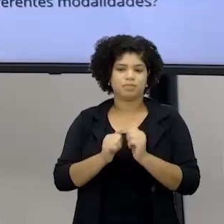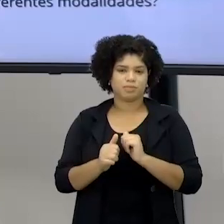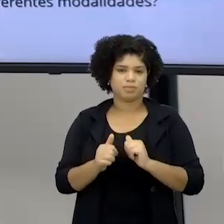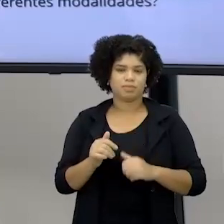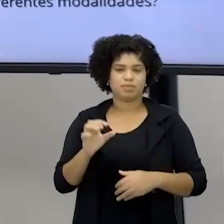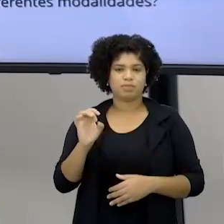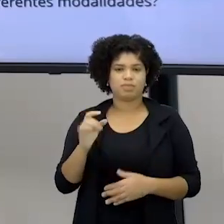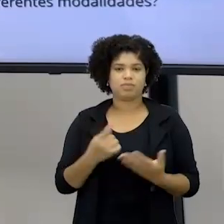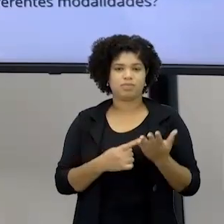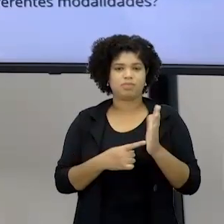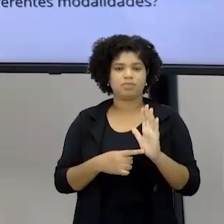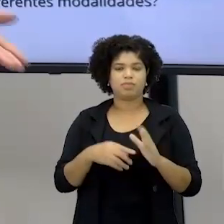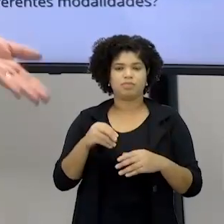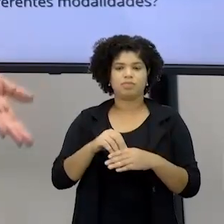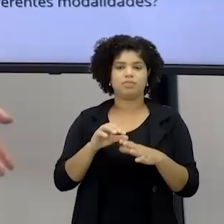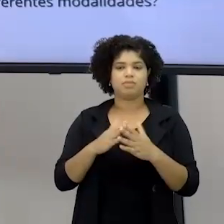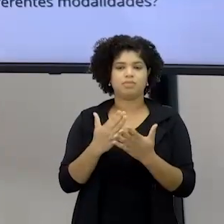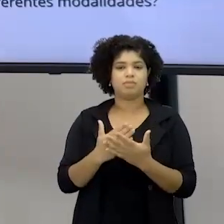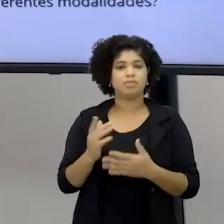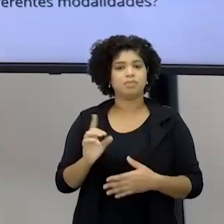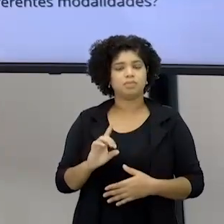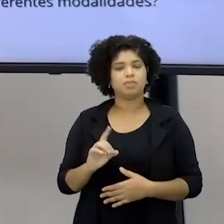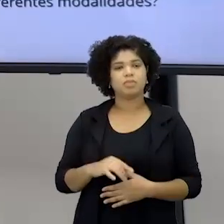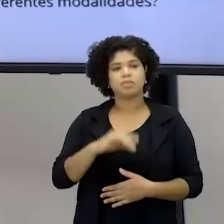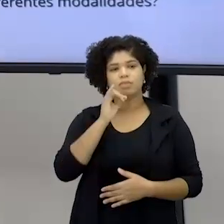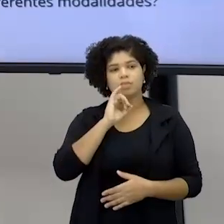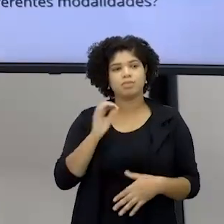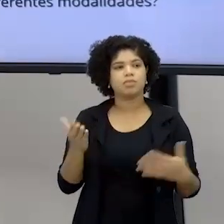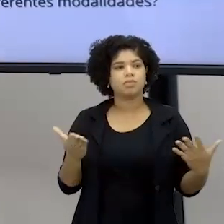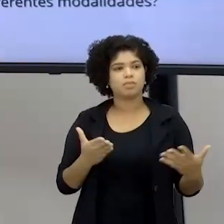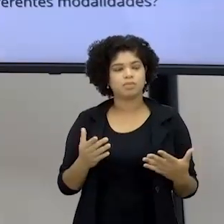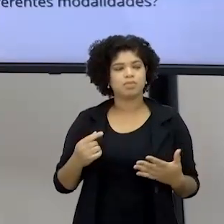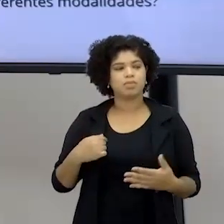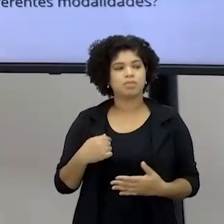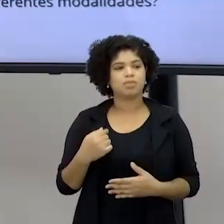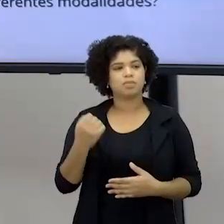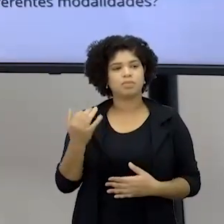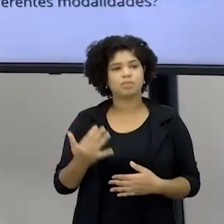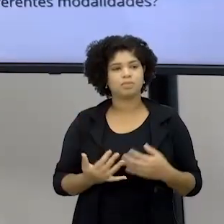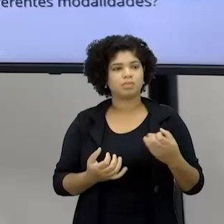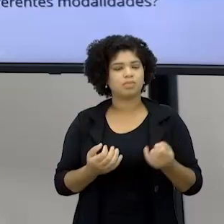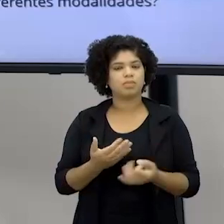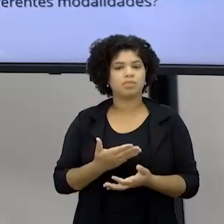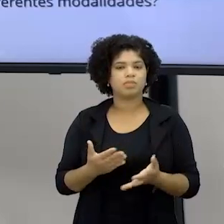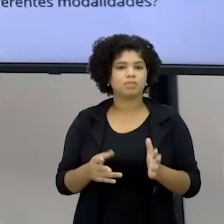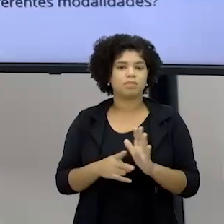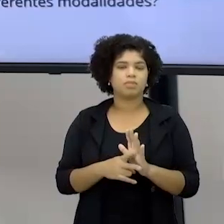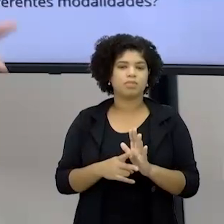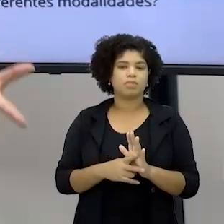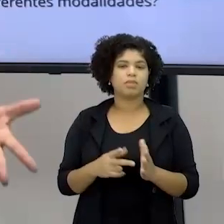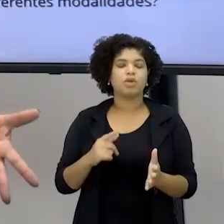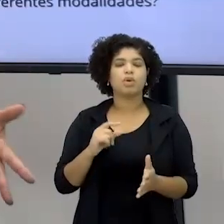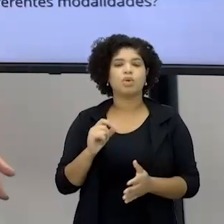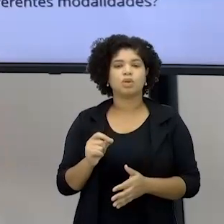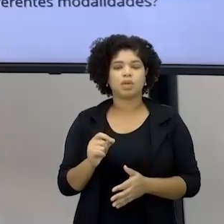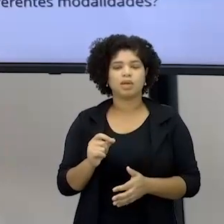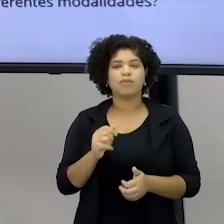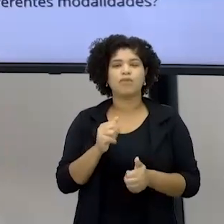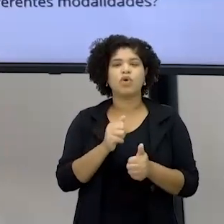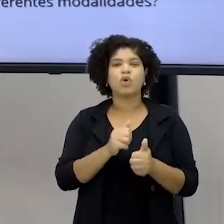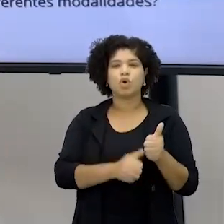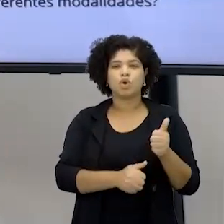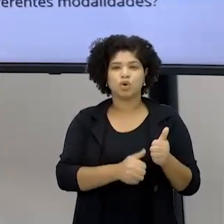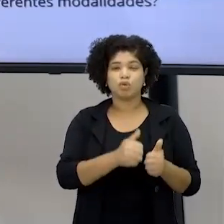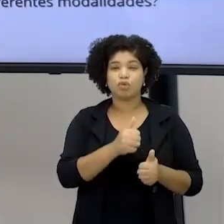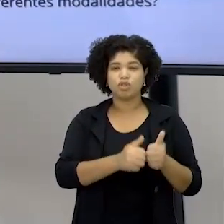somente ele ser apresentado na escola. Então agora, hoje, nós vamos fazer o futsal. Então a gente passa as regras, a